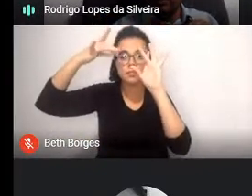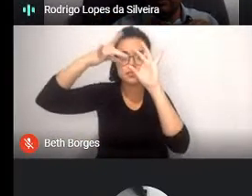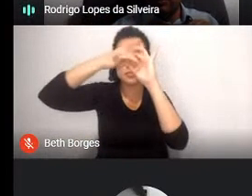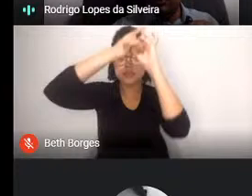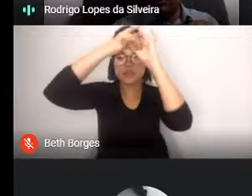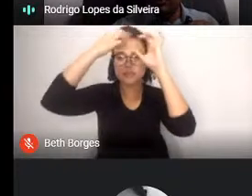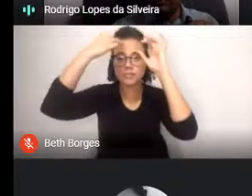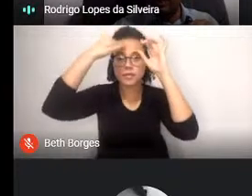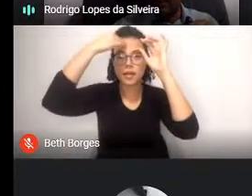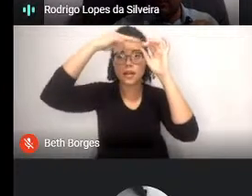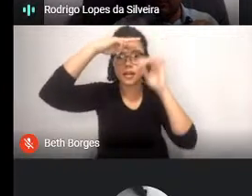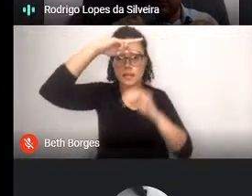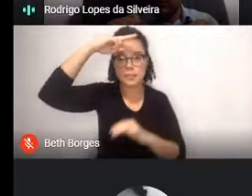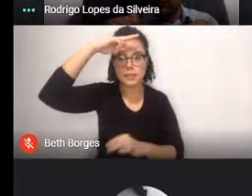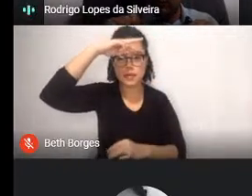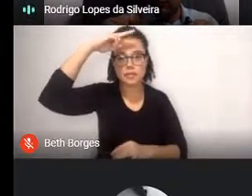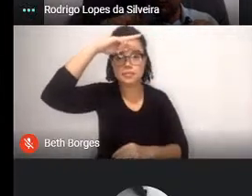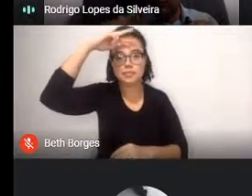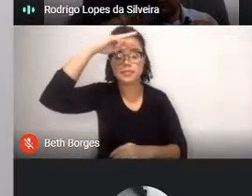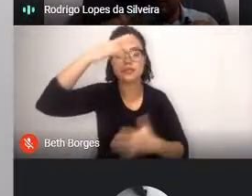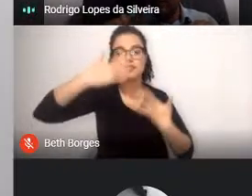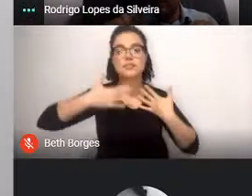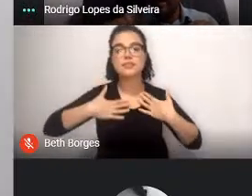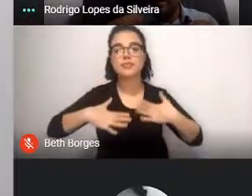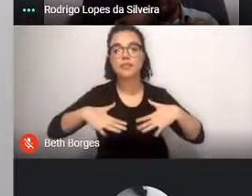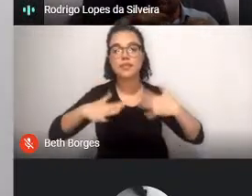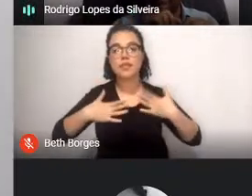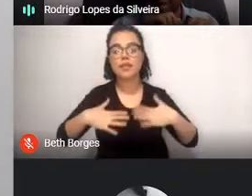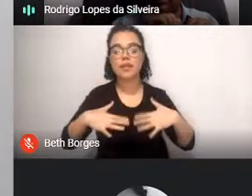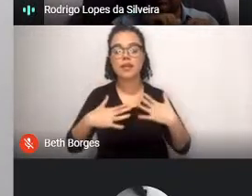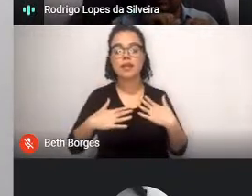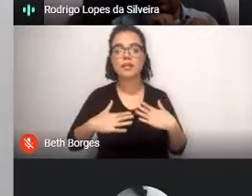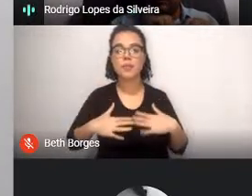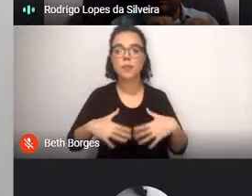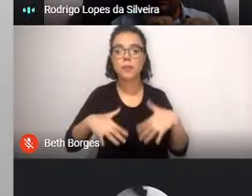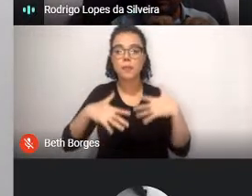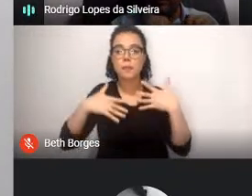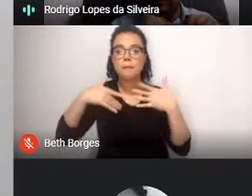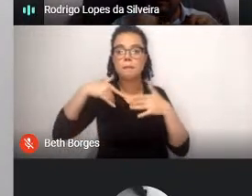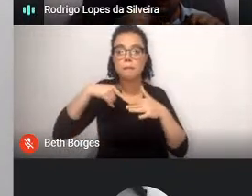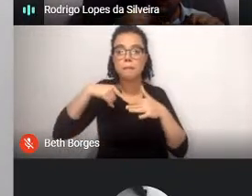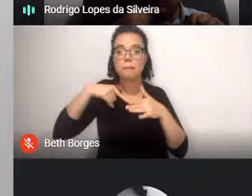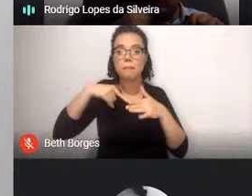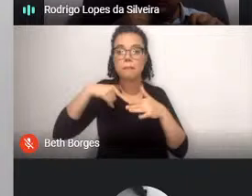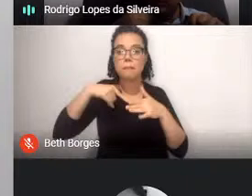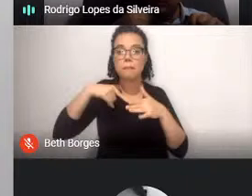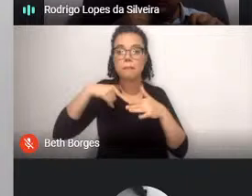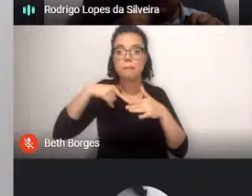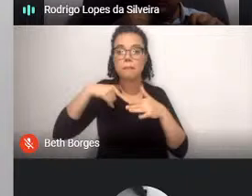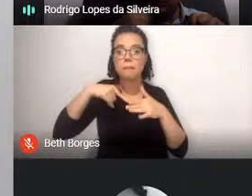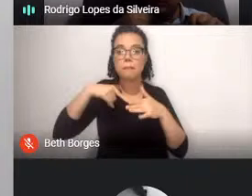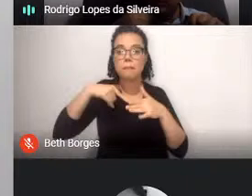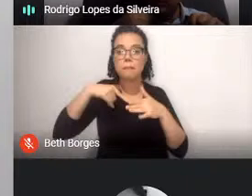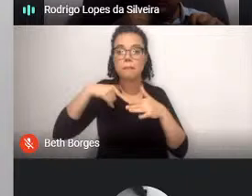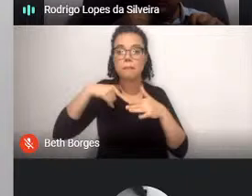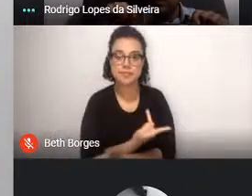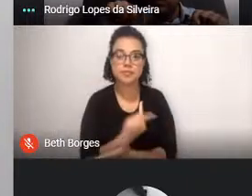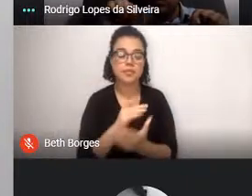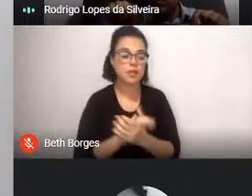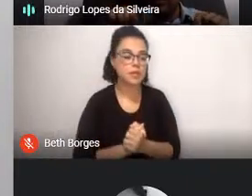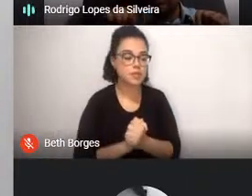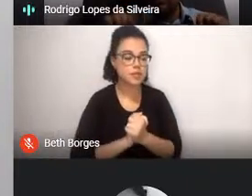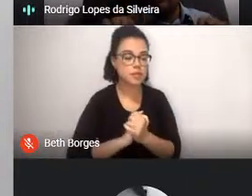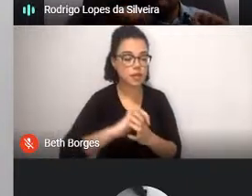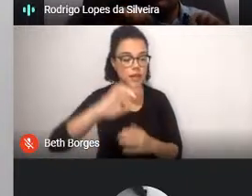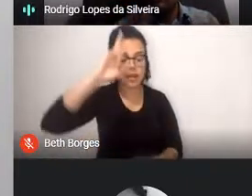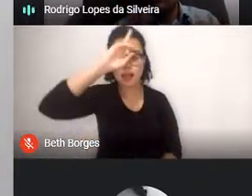para a gente atingir esse relaxamento profundo, a gente vai estar ativando nesse caminho aí, para atingir as memórias,